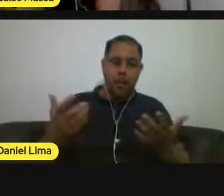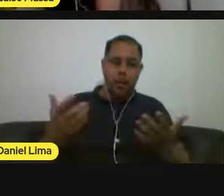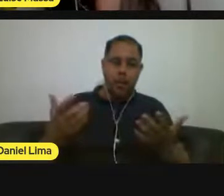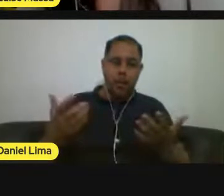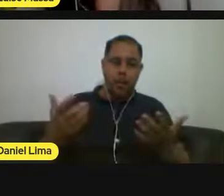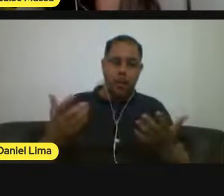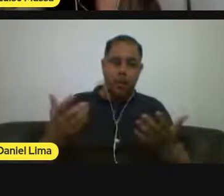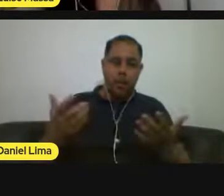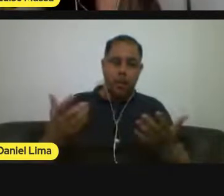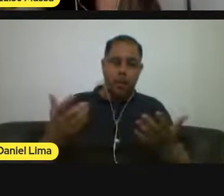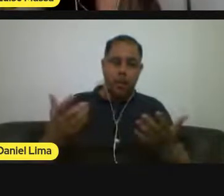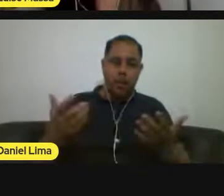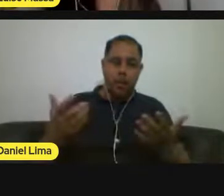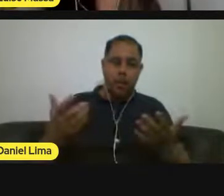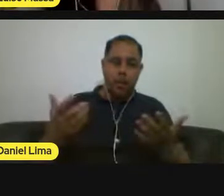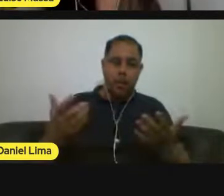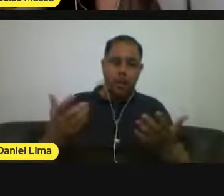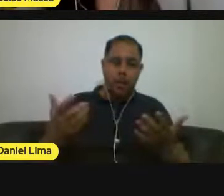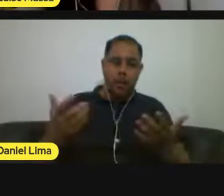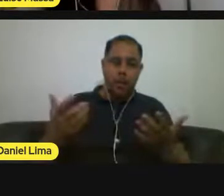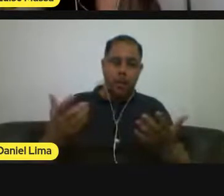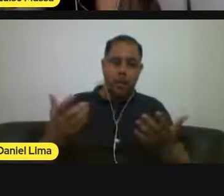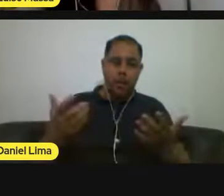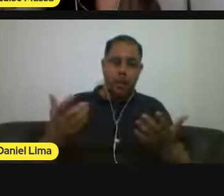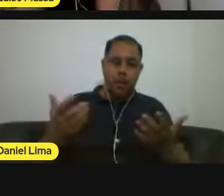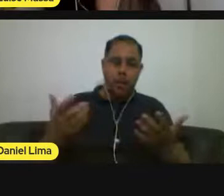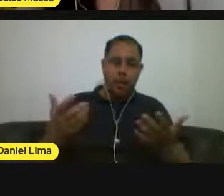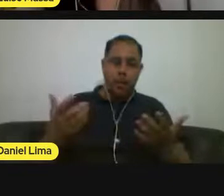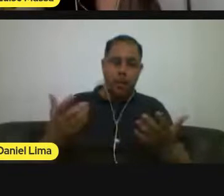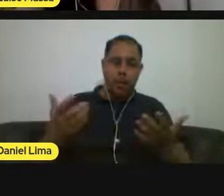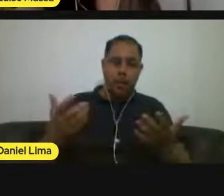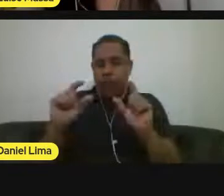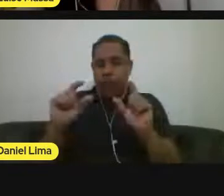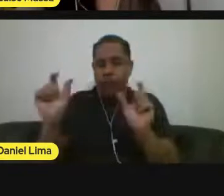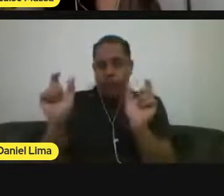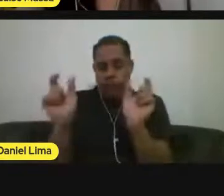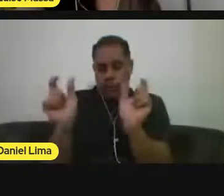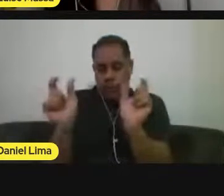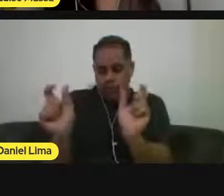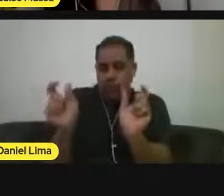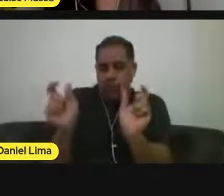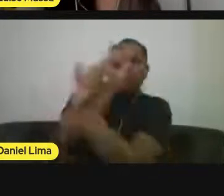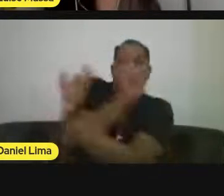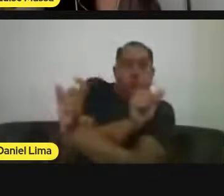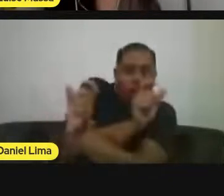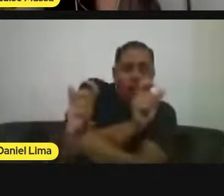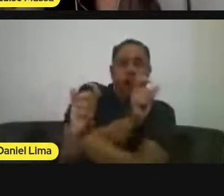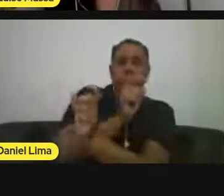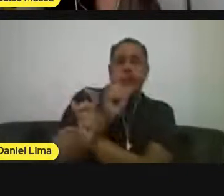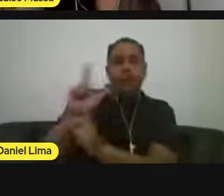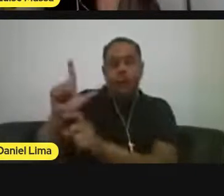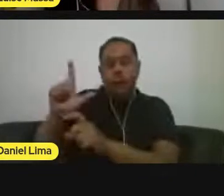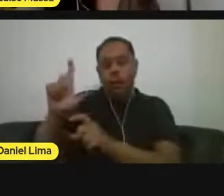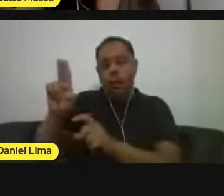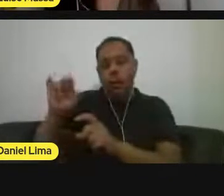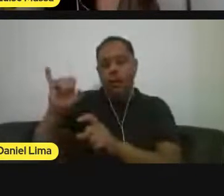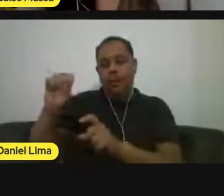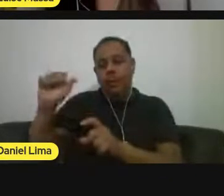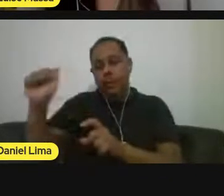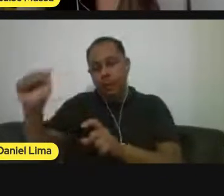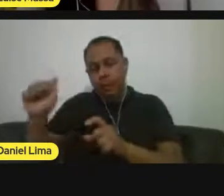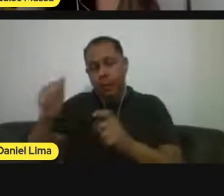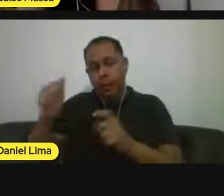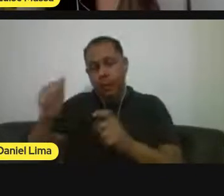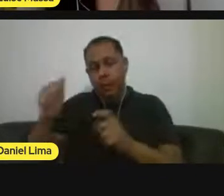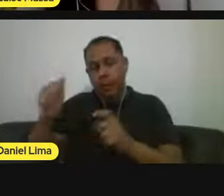com a Luísa. Tá? Então, eu agradeço mais uma vez a presença do professor, os nossos três extensionistas que participaram, né? A Luísa